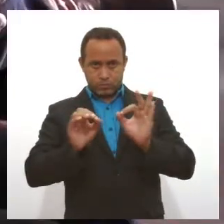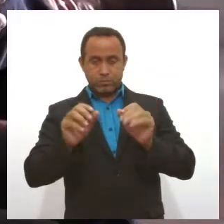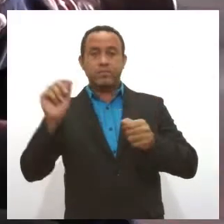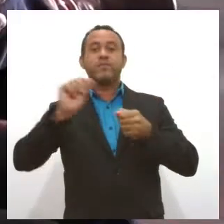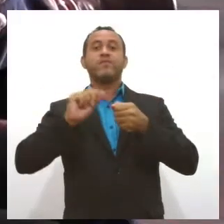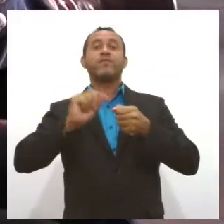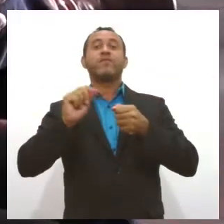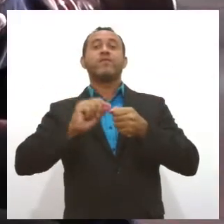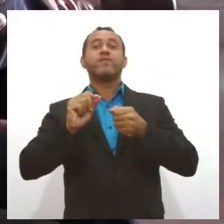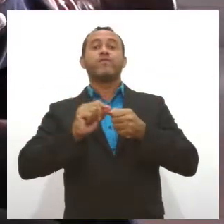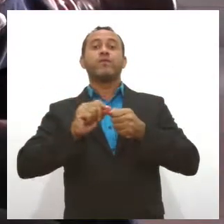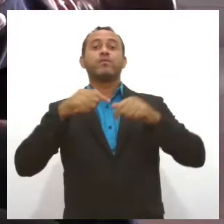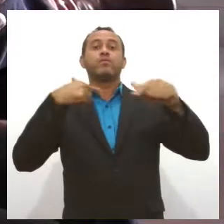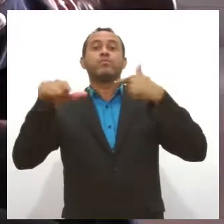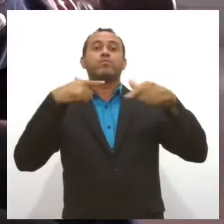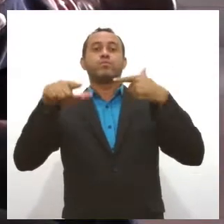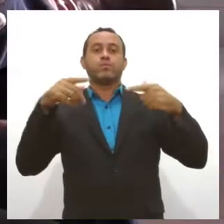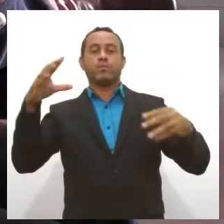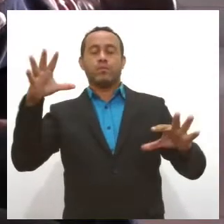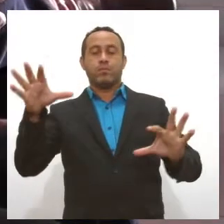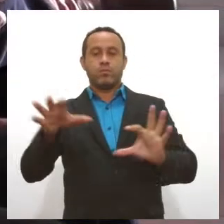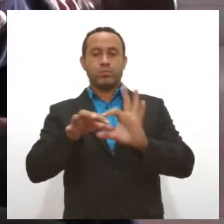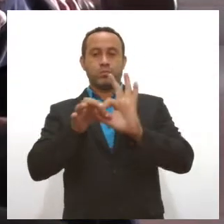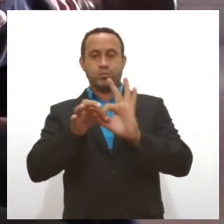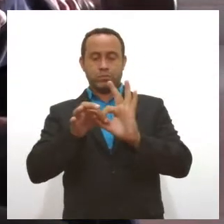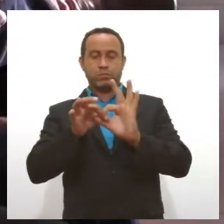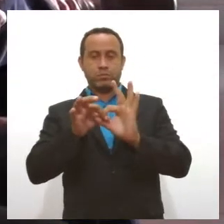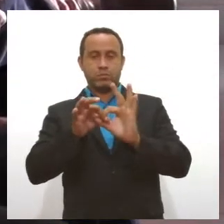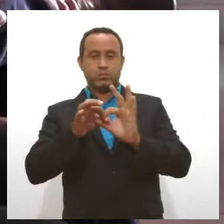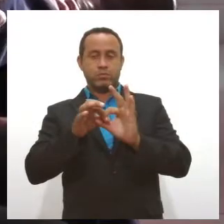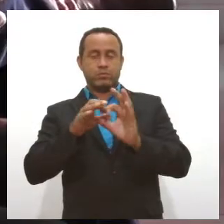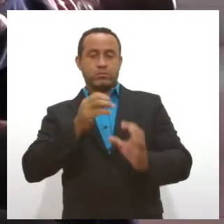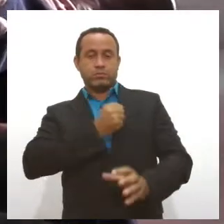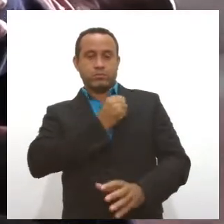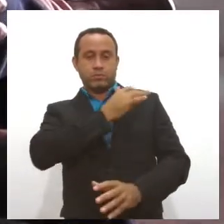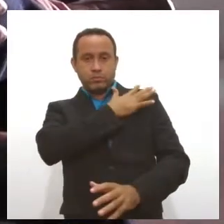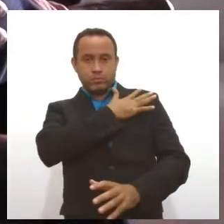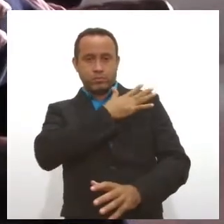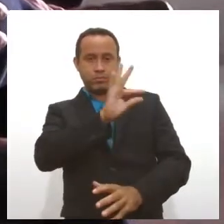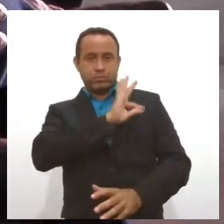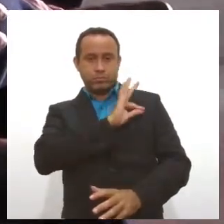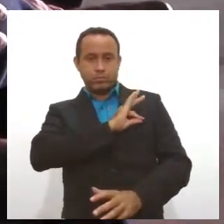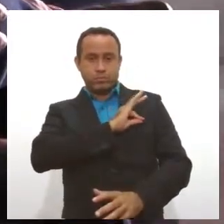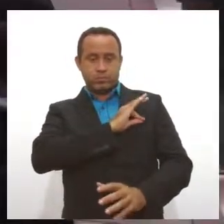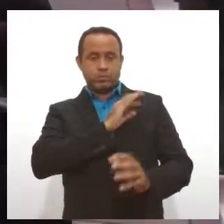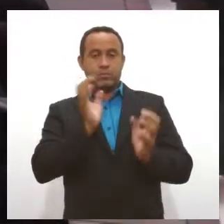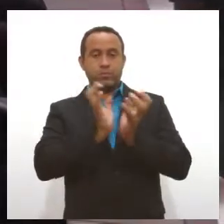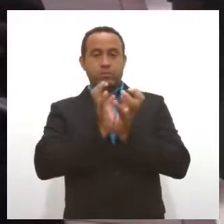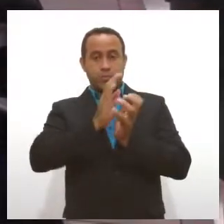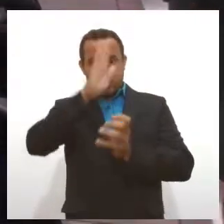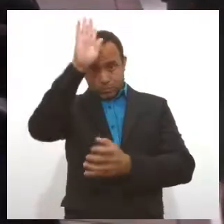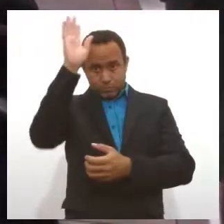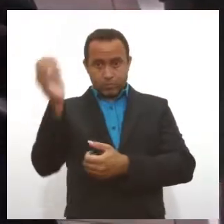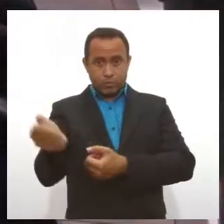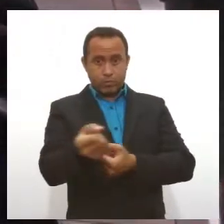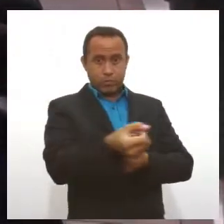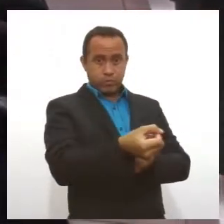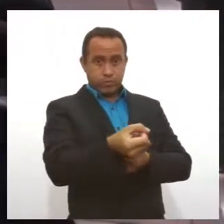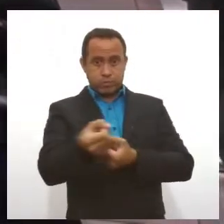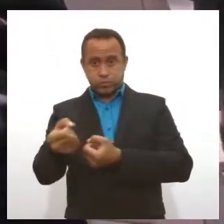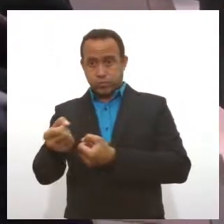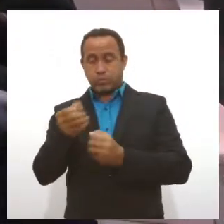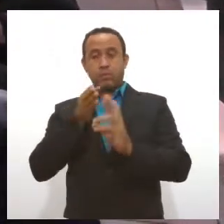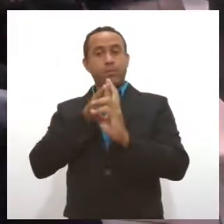partir de uma atuação integrada entre as polícias civil e militar e o Corpo de Bombeiros. Representantes das